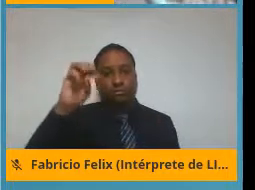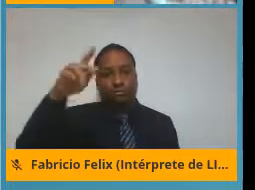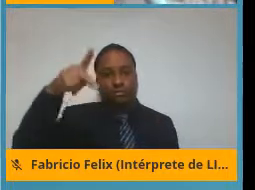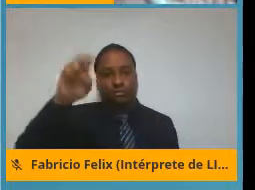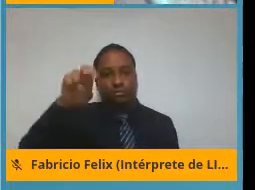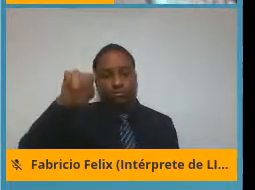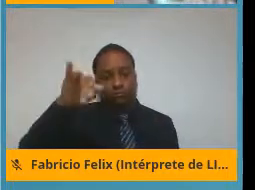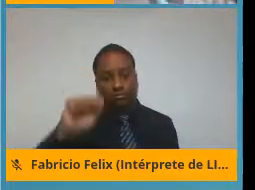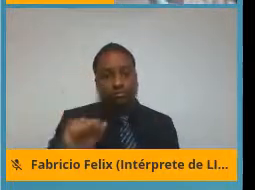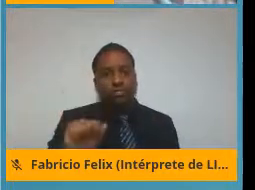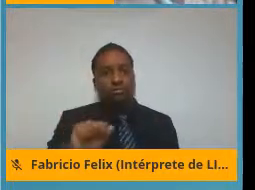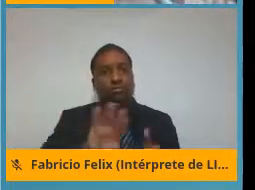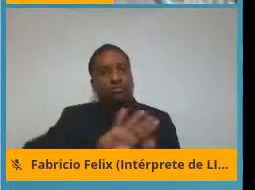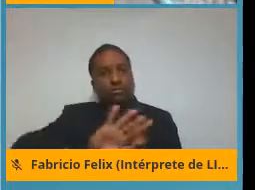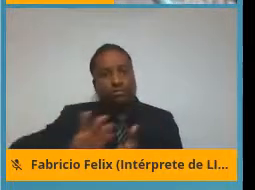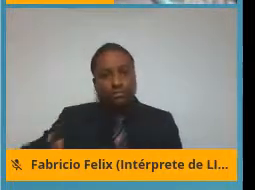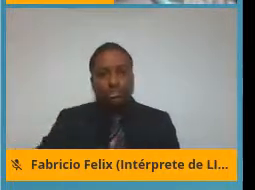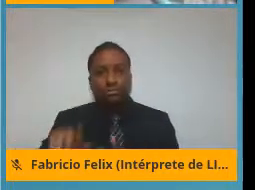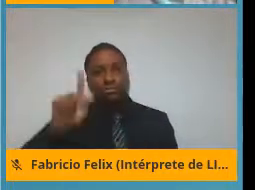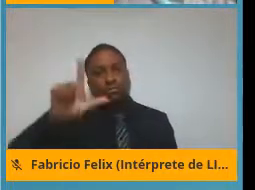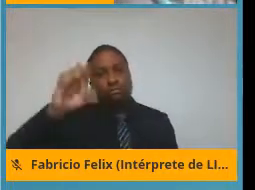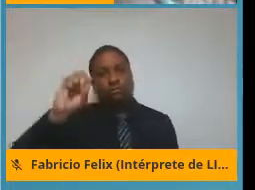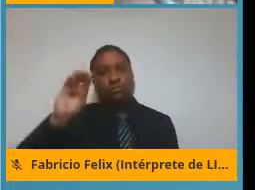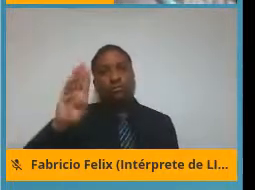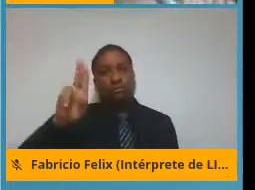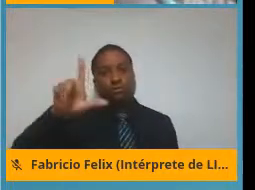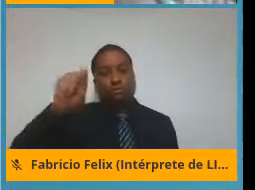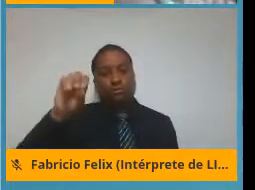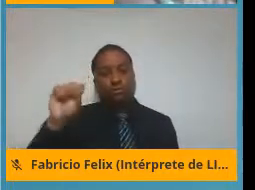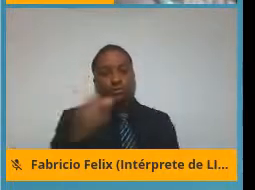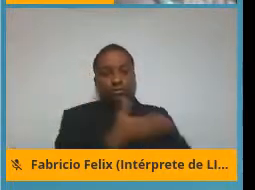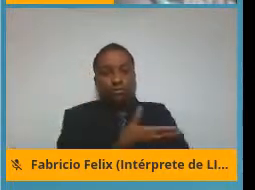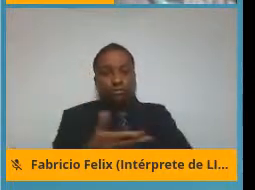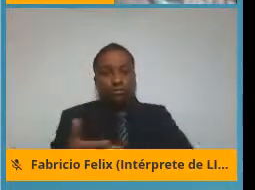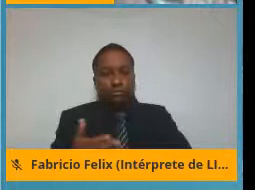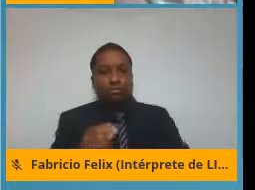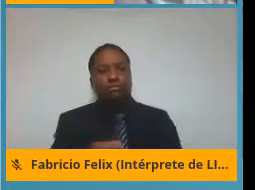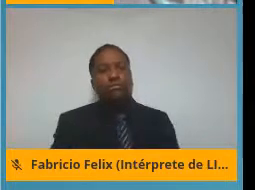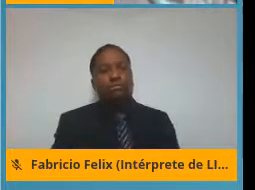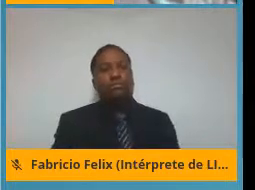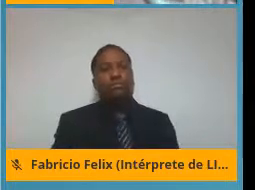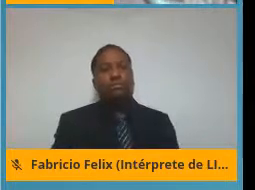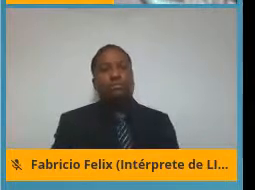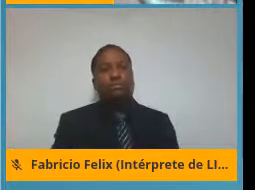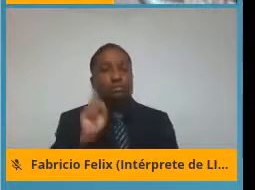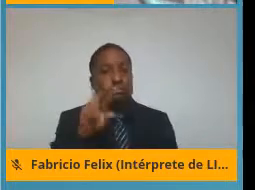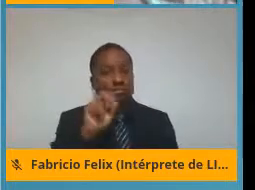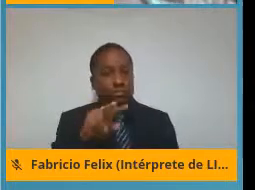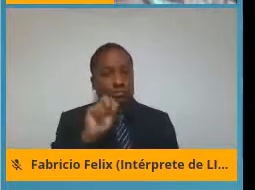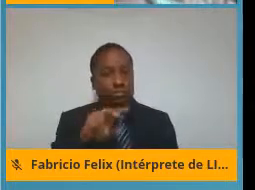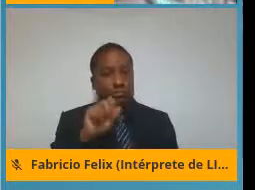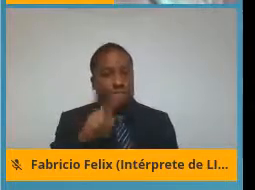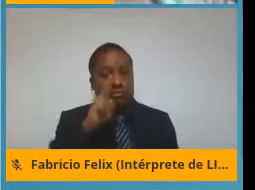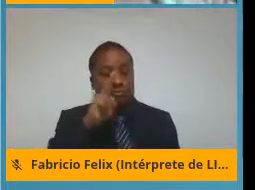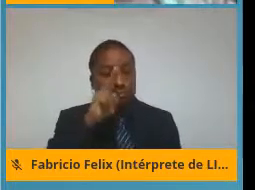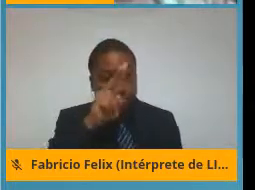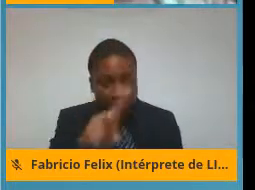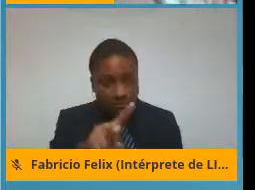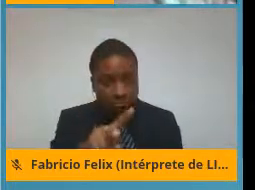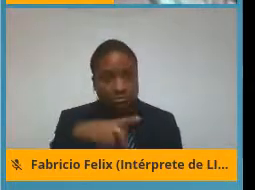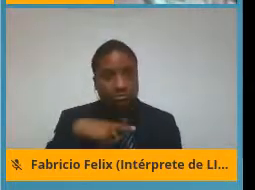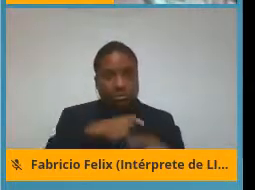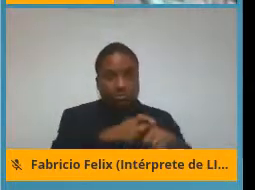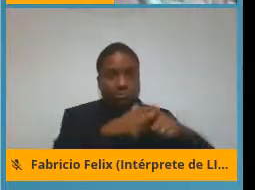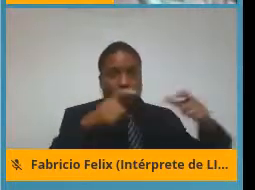glóbulos brancos. Habitualmente, nas infecções agudas por vírus, habitualmente a gente tem aumento dos